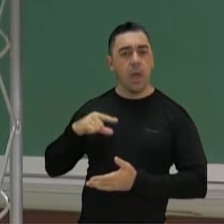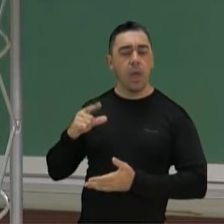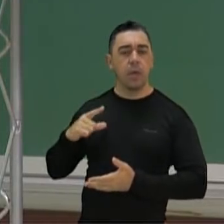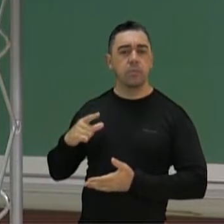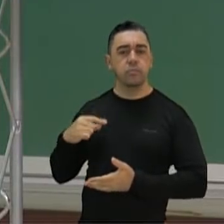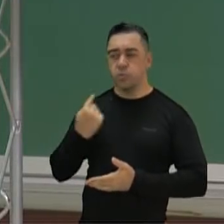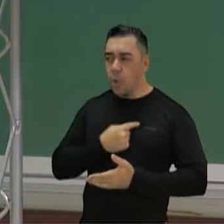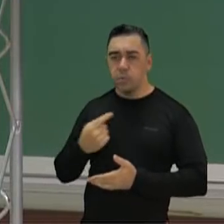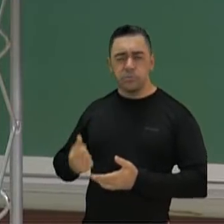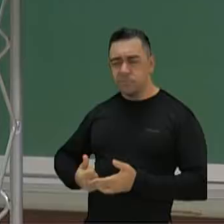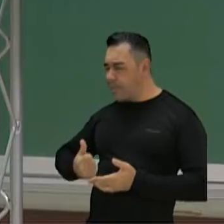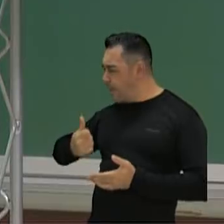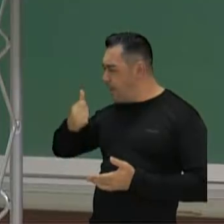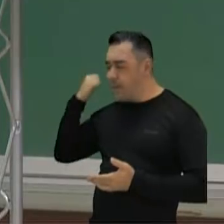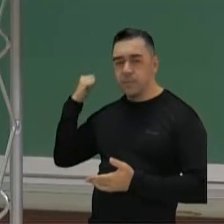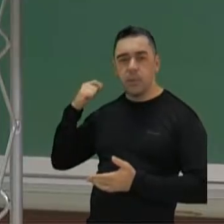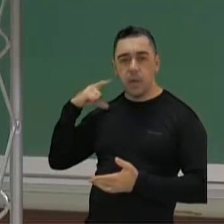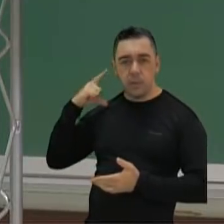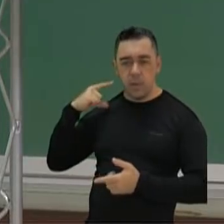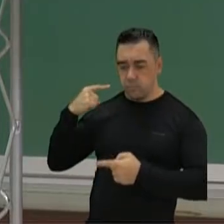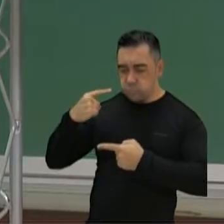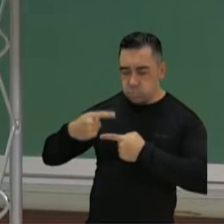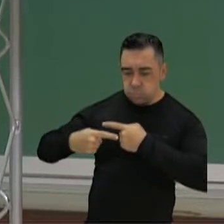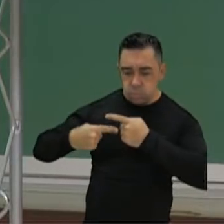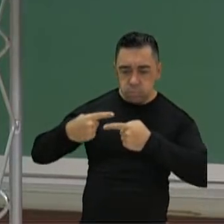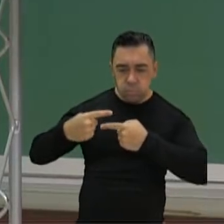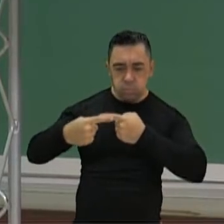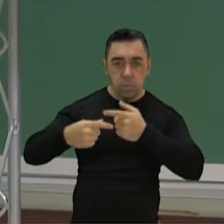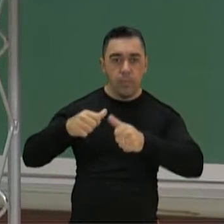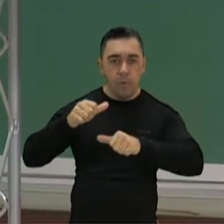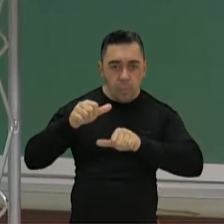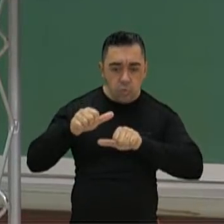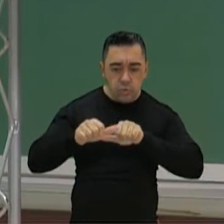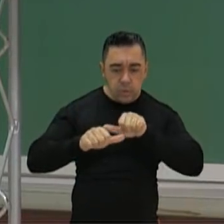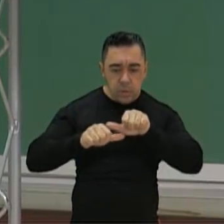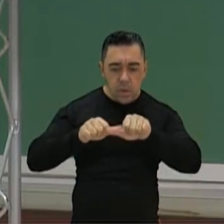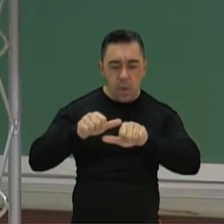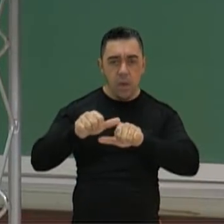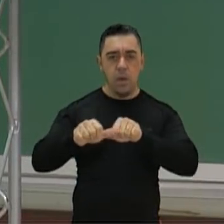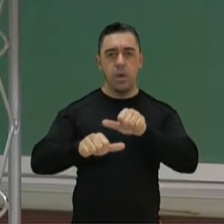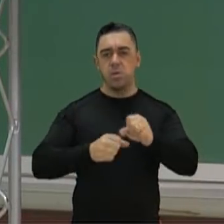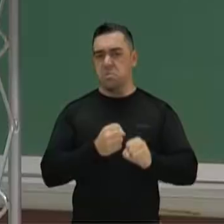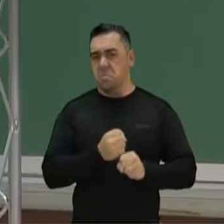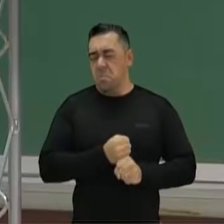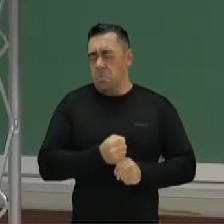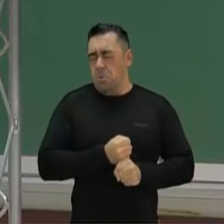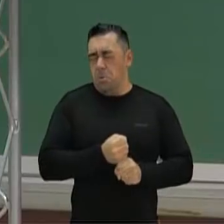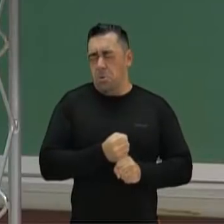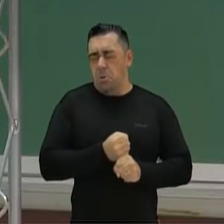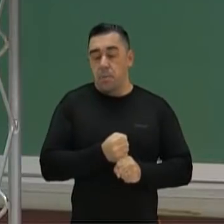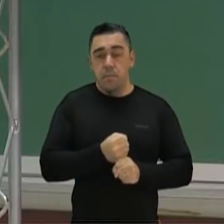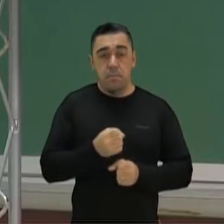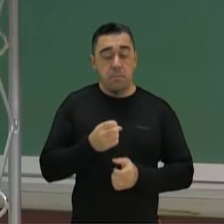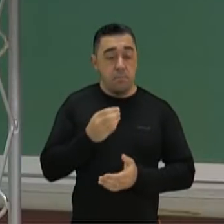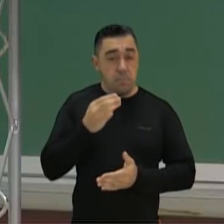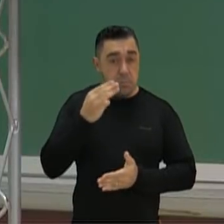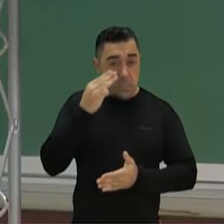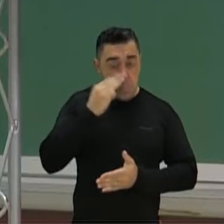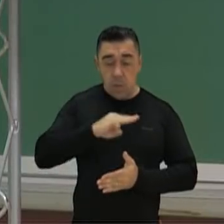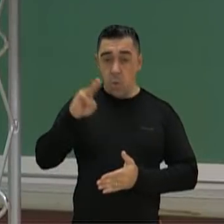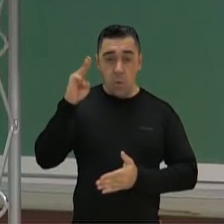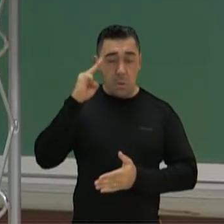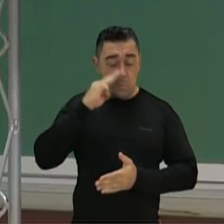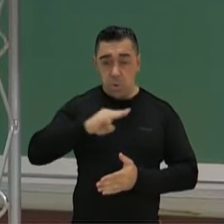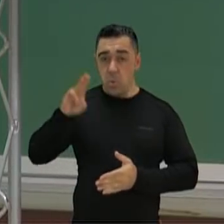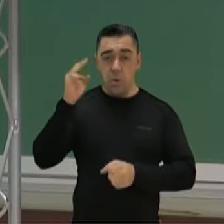Ele evoluiu, ele se transformou ao longo de todos esses milhões e milhões de anos e